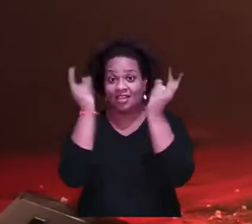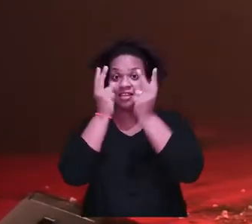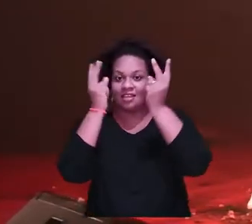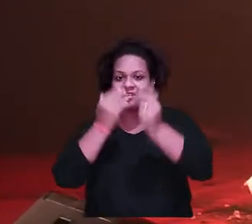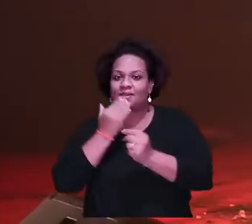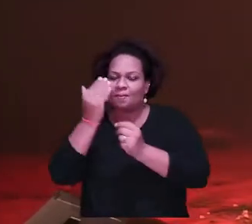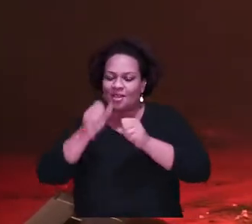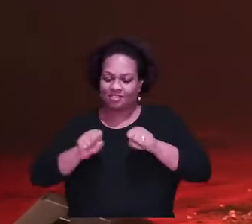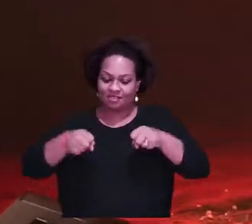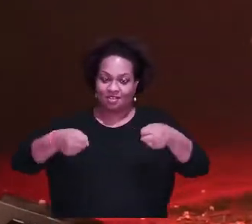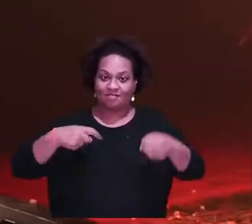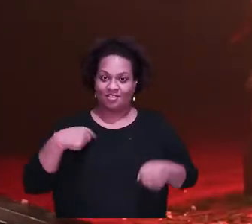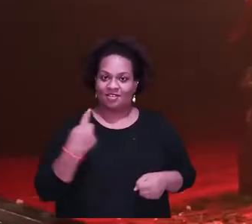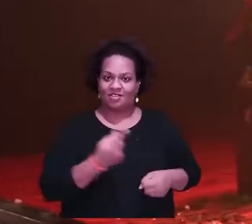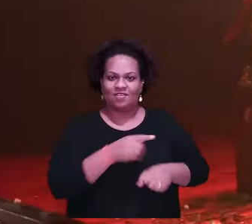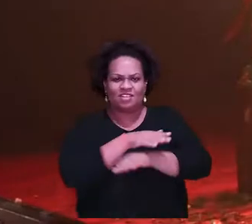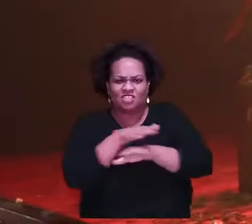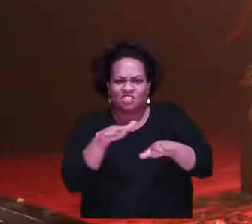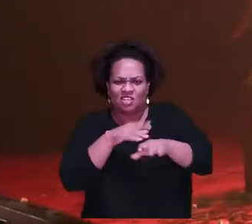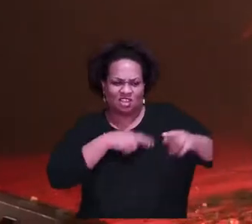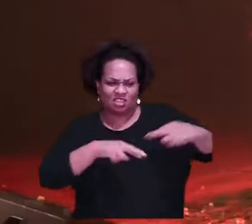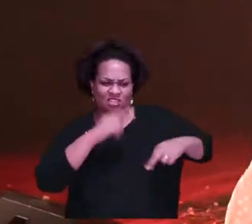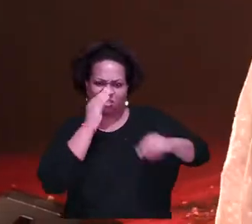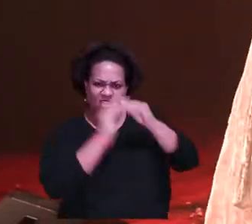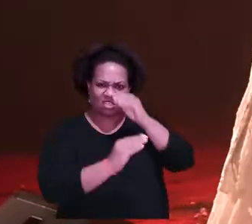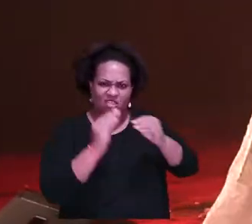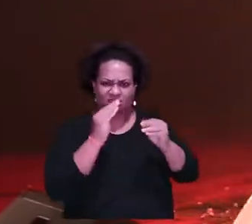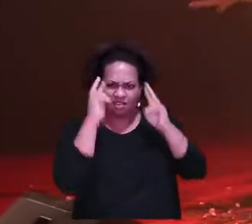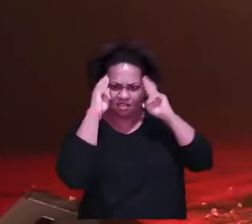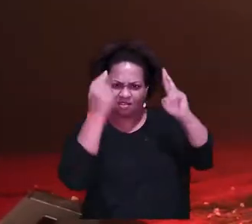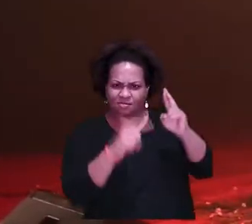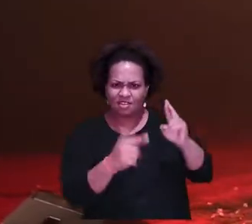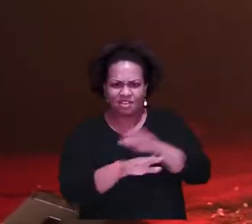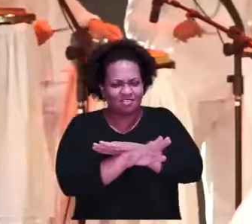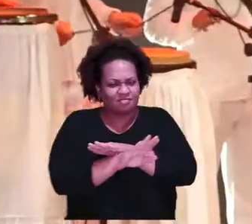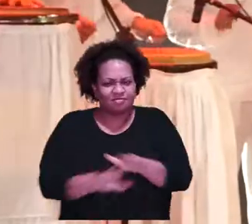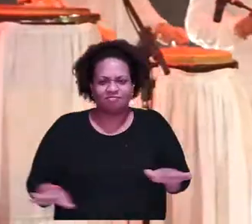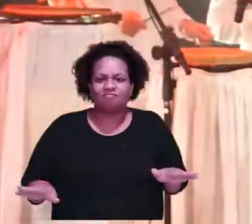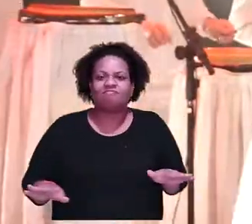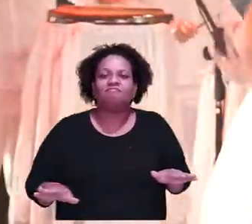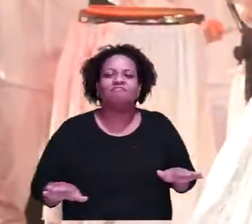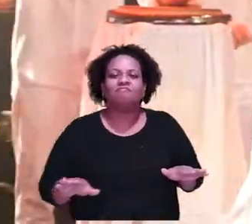E aí eu sei que a gente faz para defender chega de tolerância religiosa